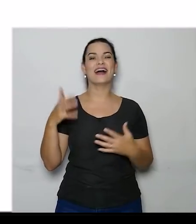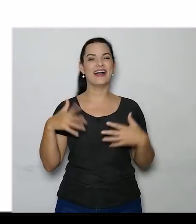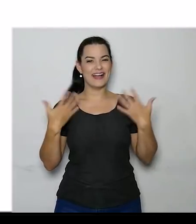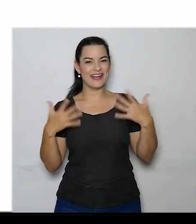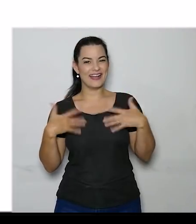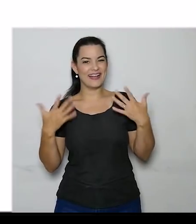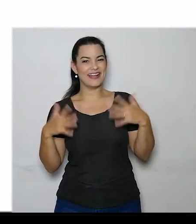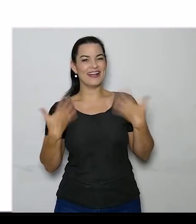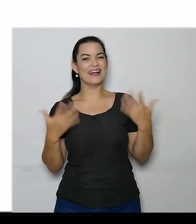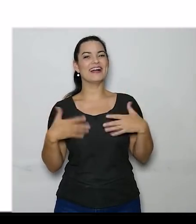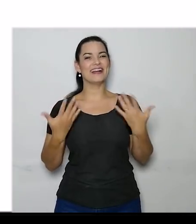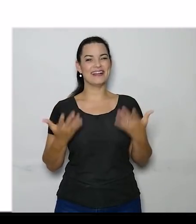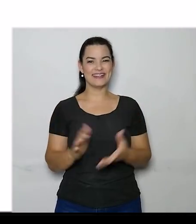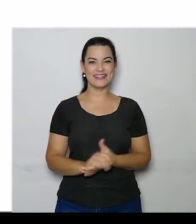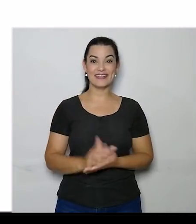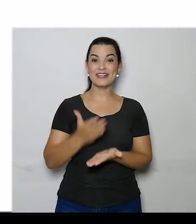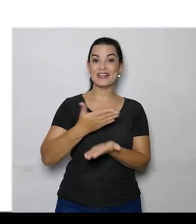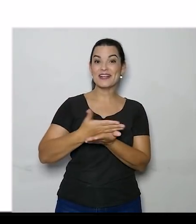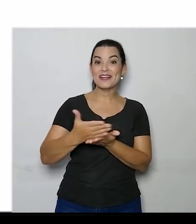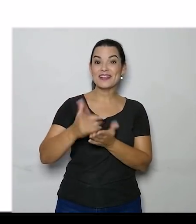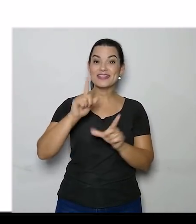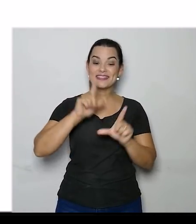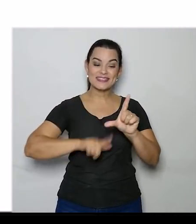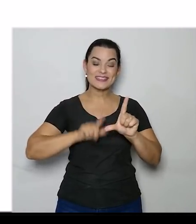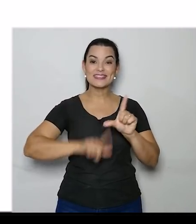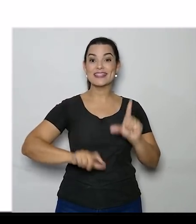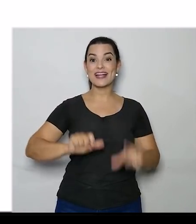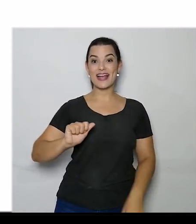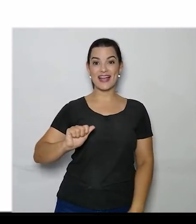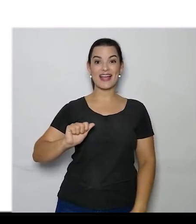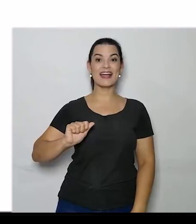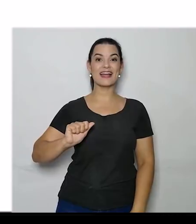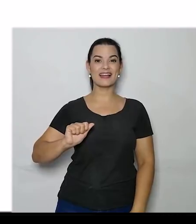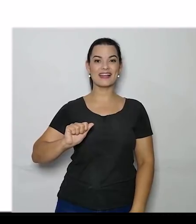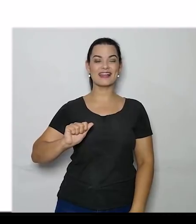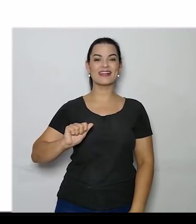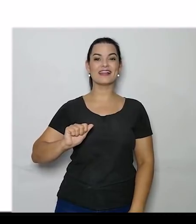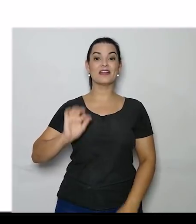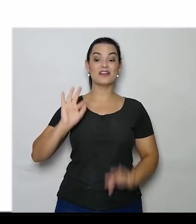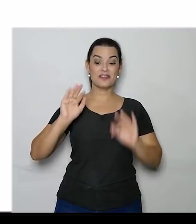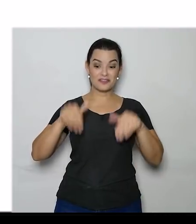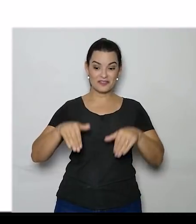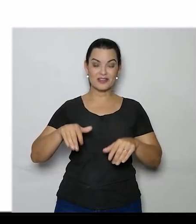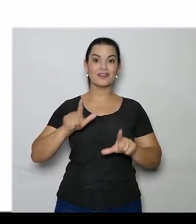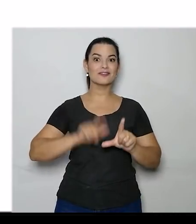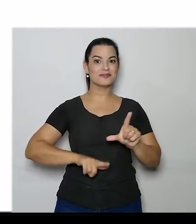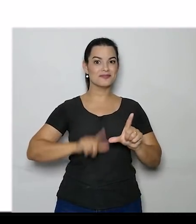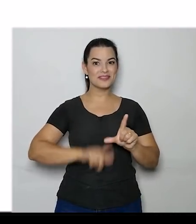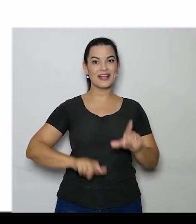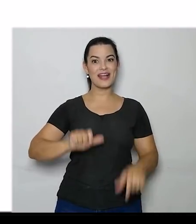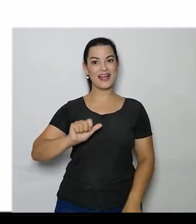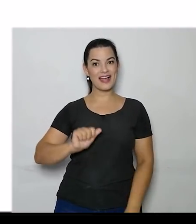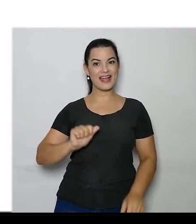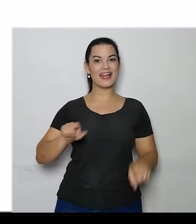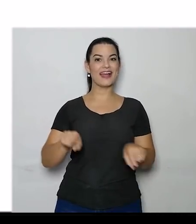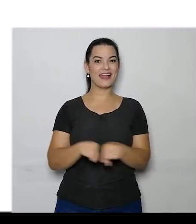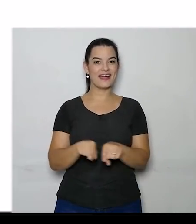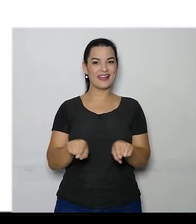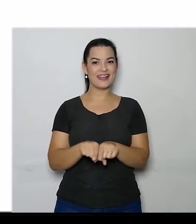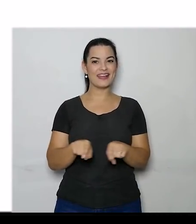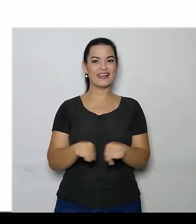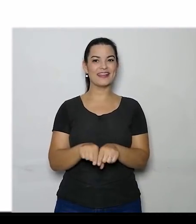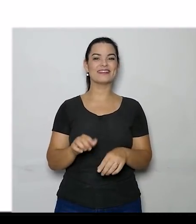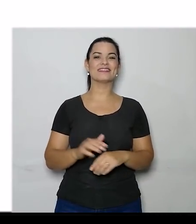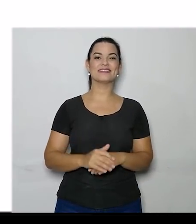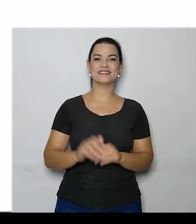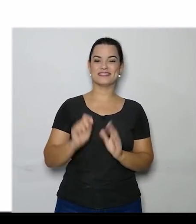Alegria. Alegria começa com a letra A. Alegria termina também com a letra A. Vamos escrever